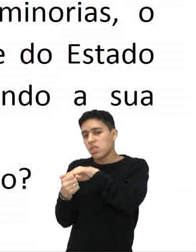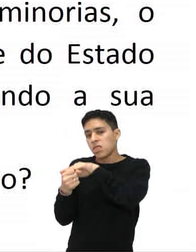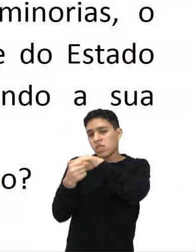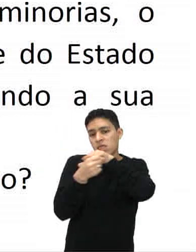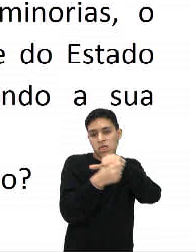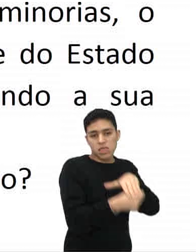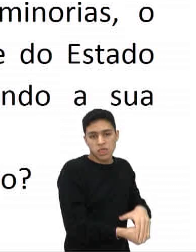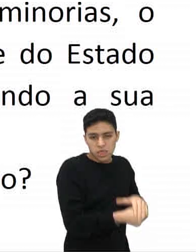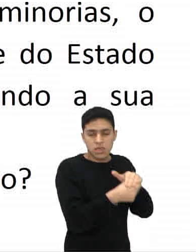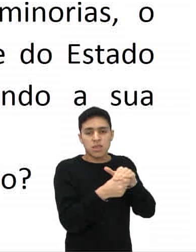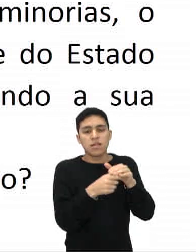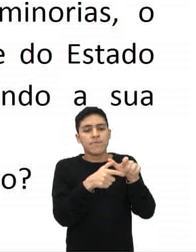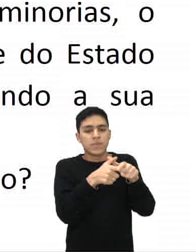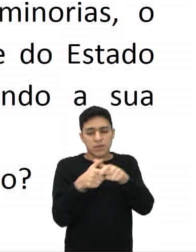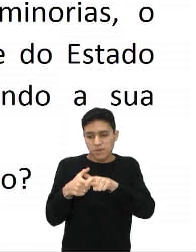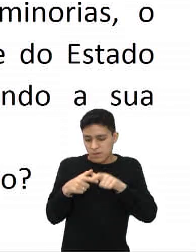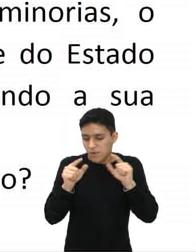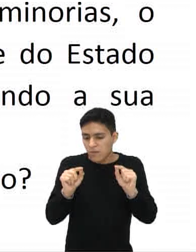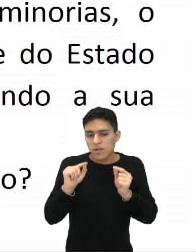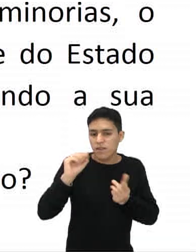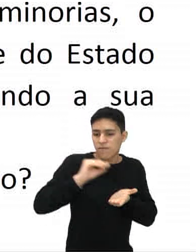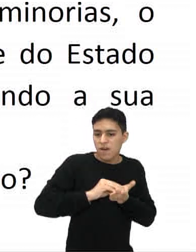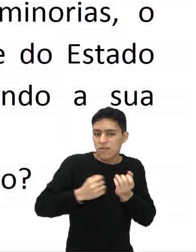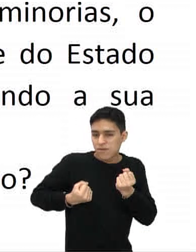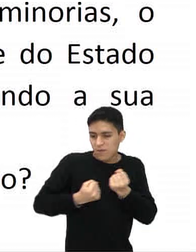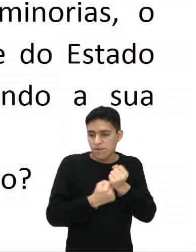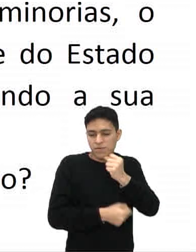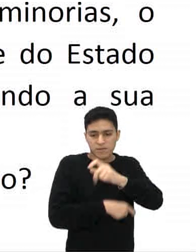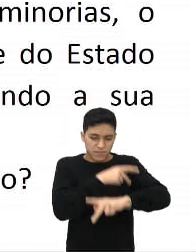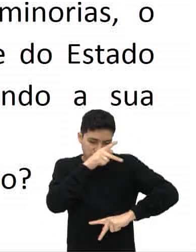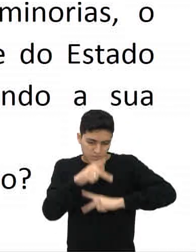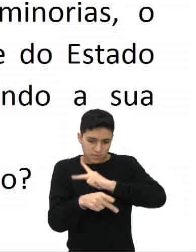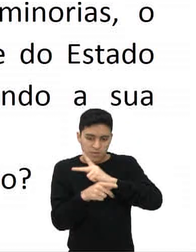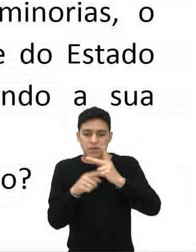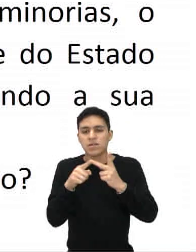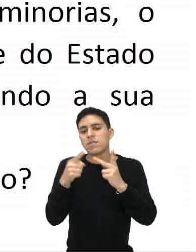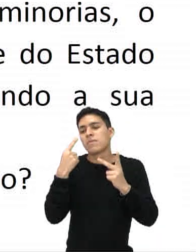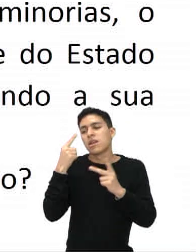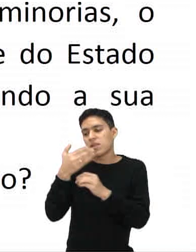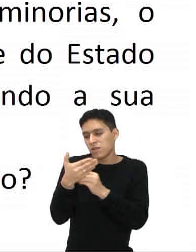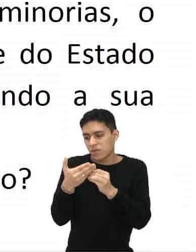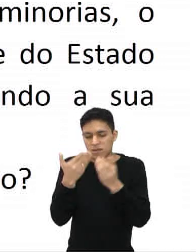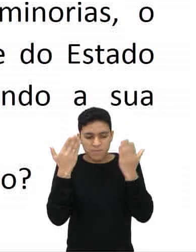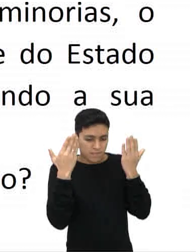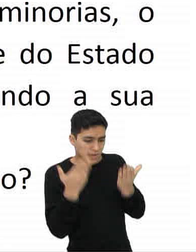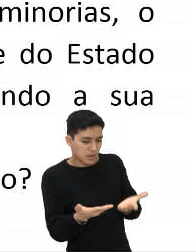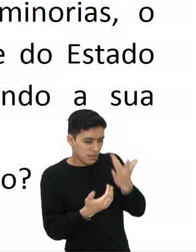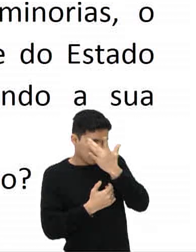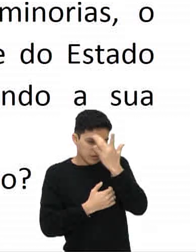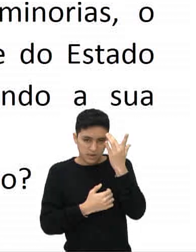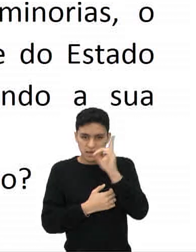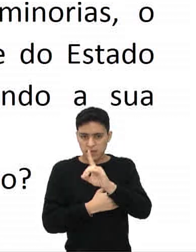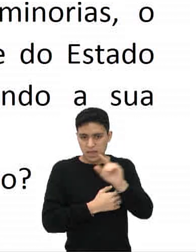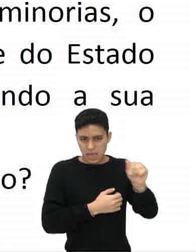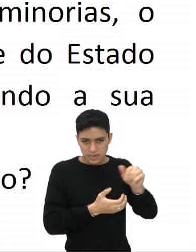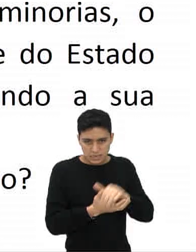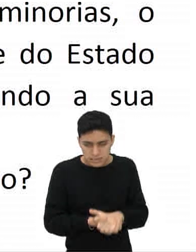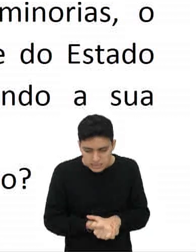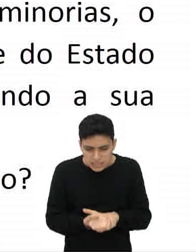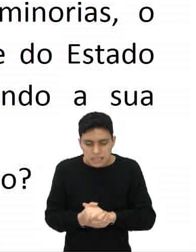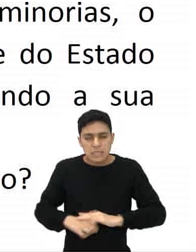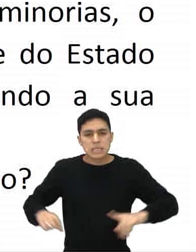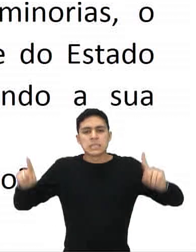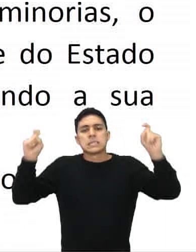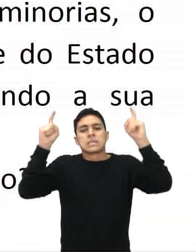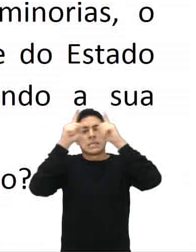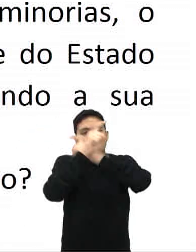as minorias, o que promove a falta de apoio da população e do Estado para com esse deficiente auditivo,